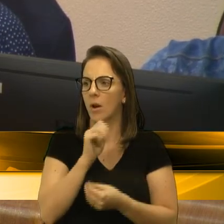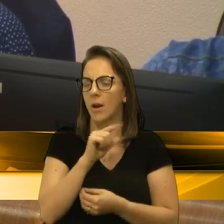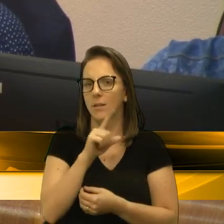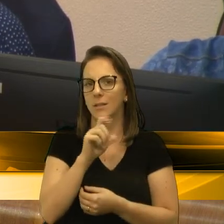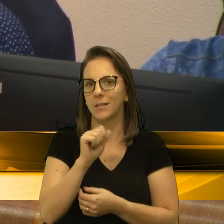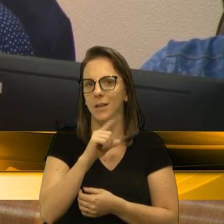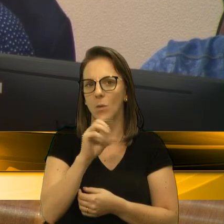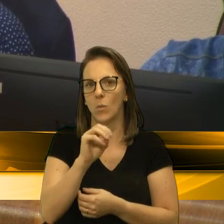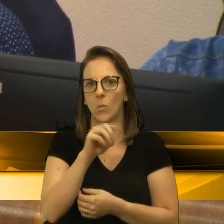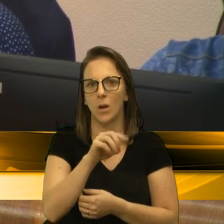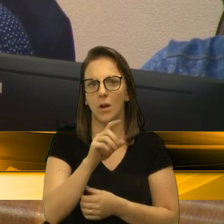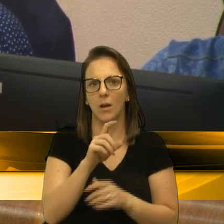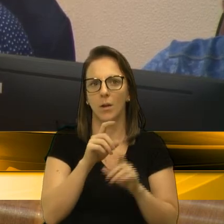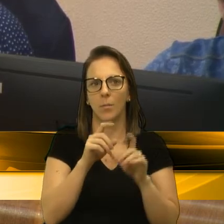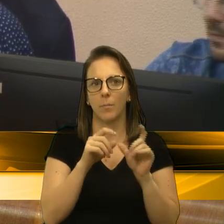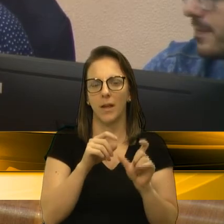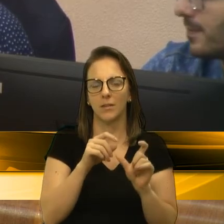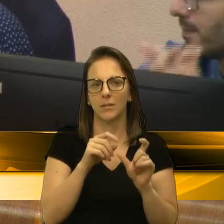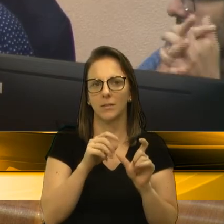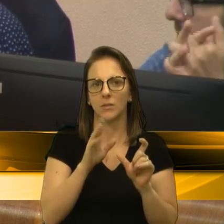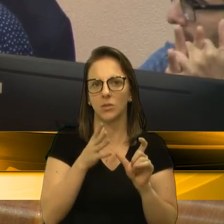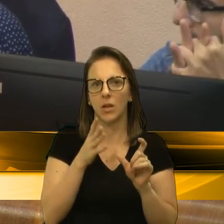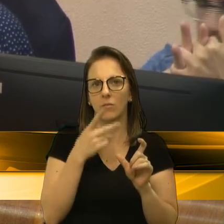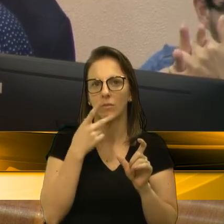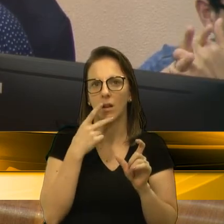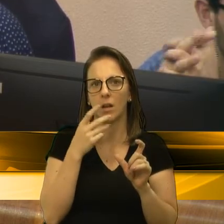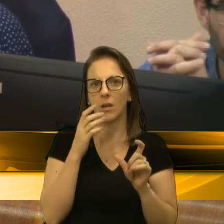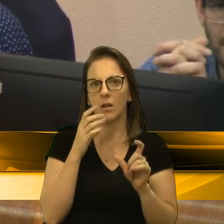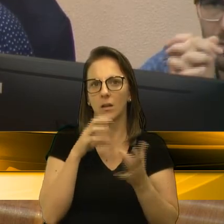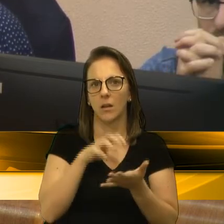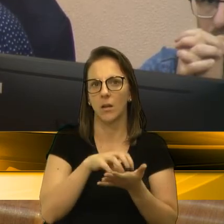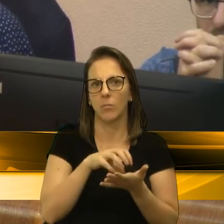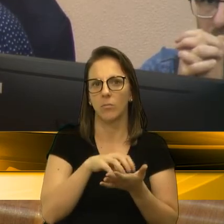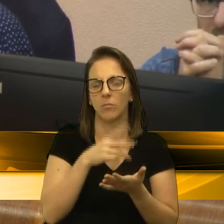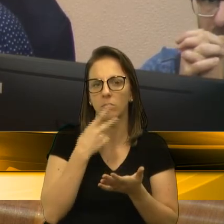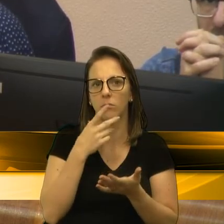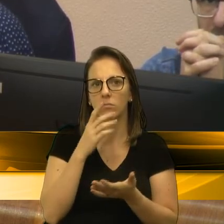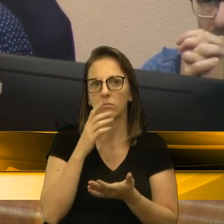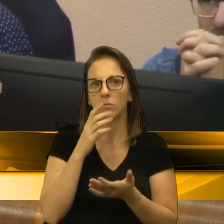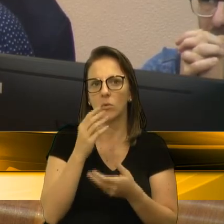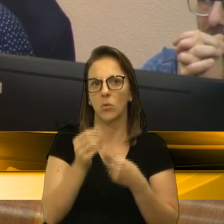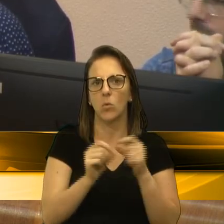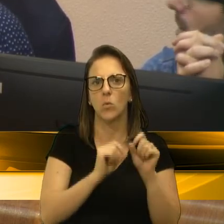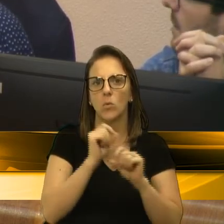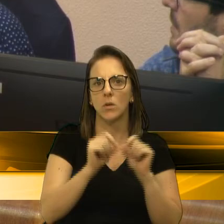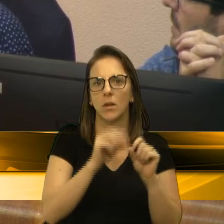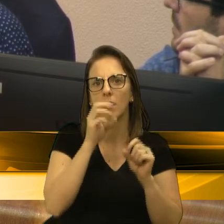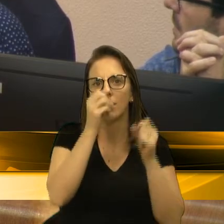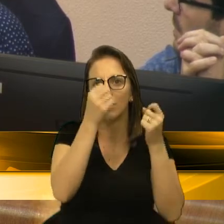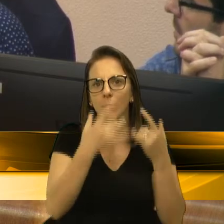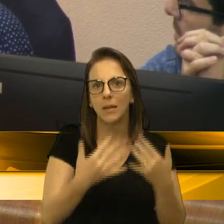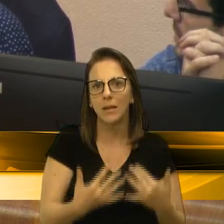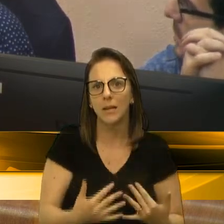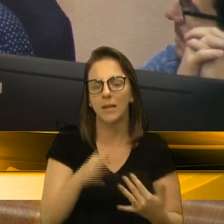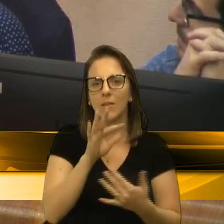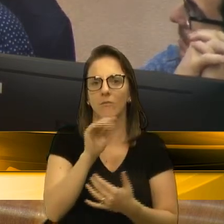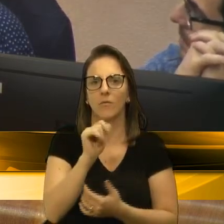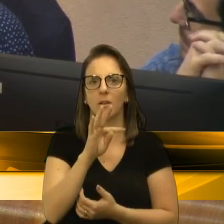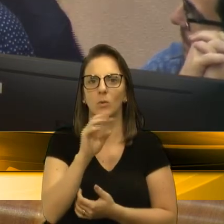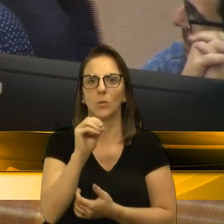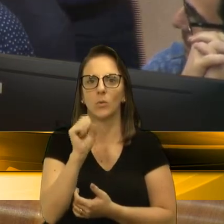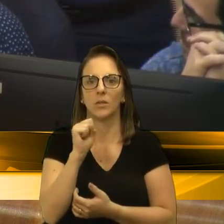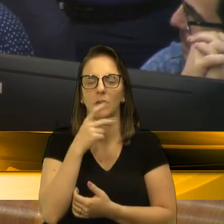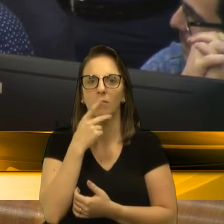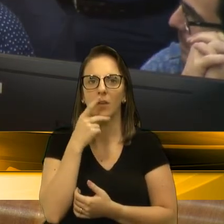pela defesa no campo no relato dos fatos. Alega o denunciado, através do desespero da Secretaria Municipal do